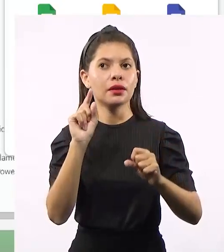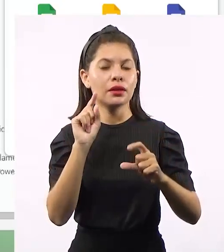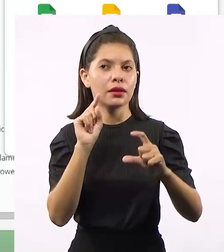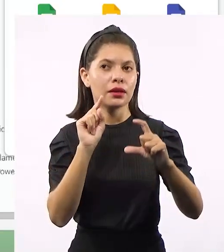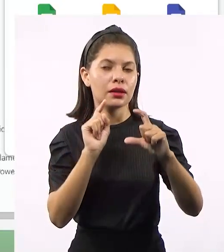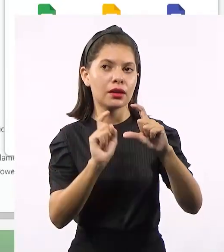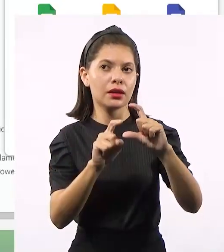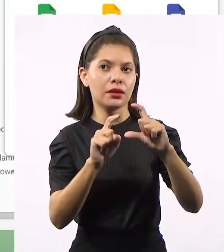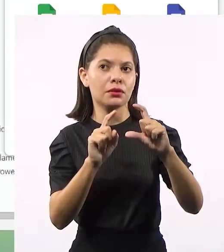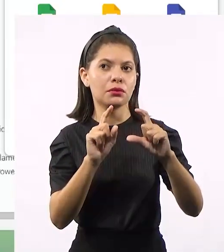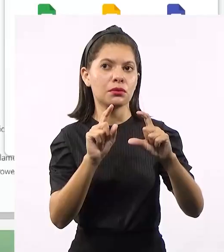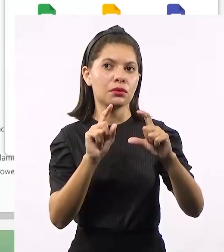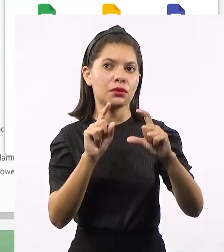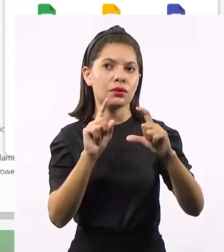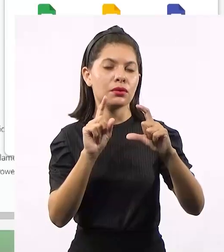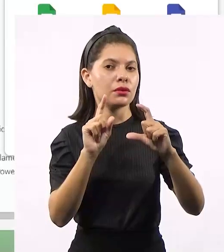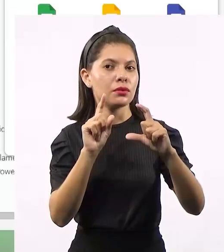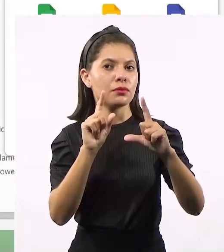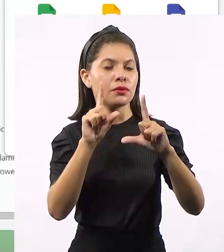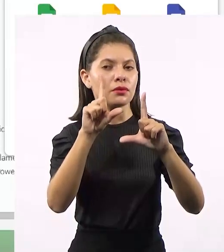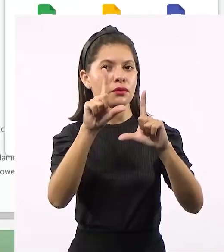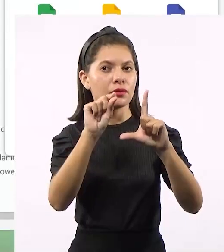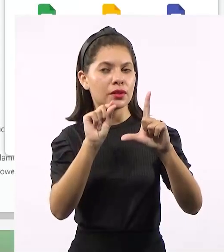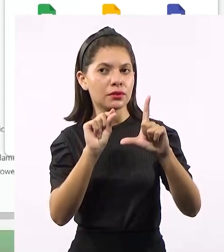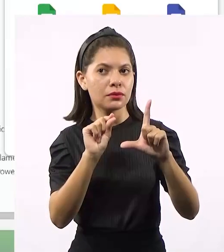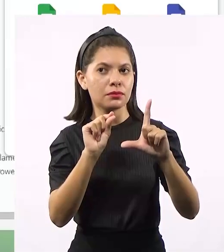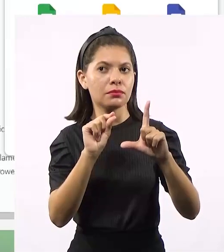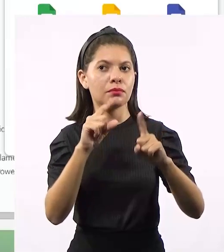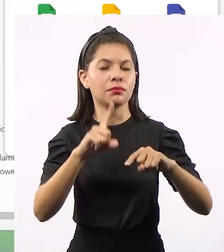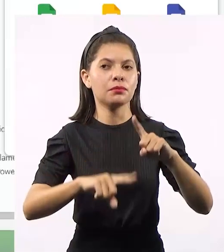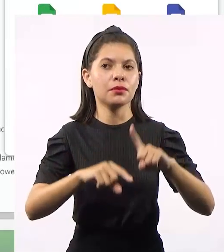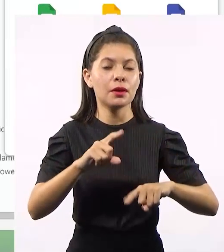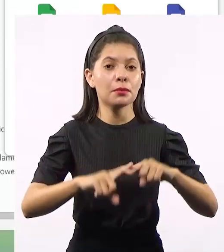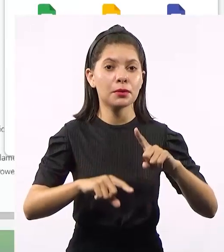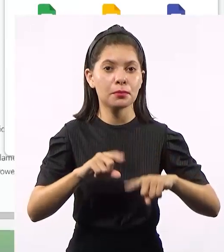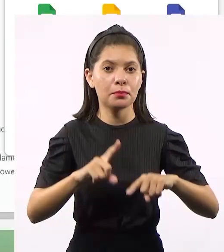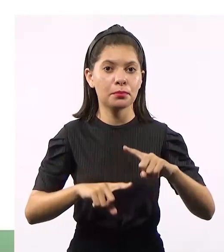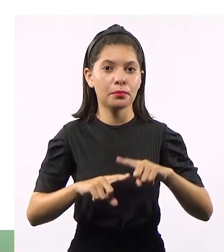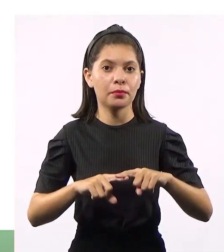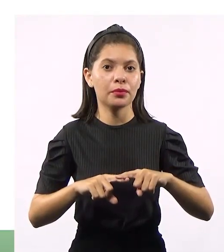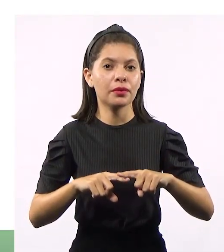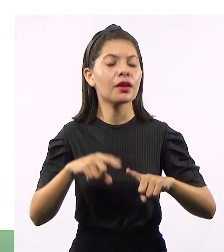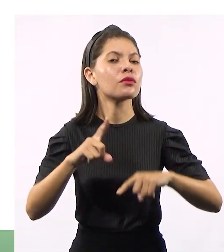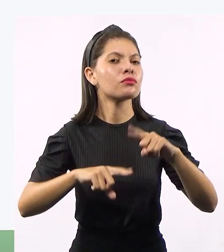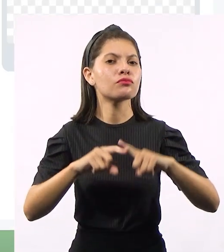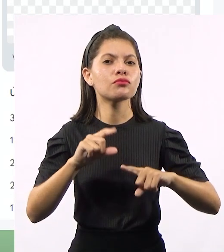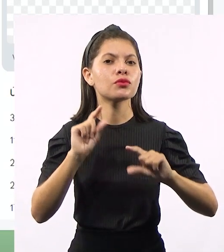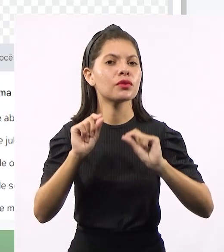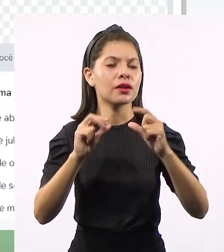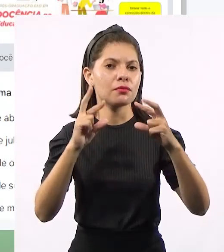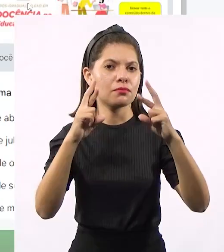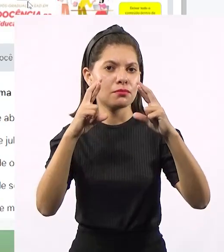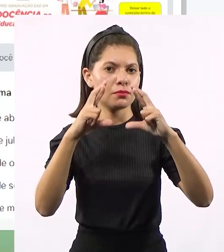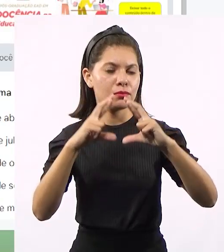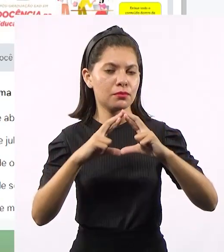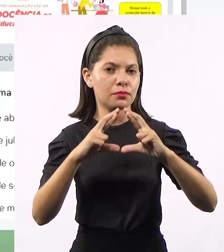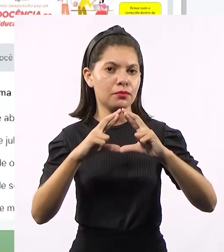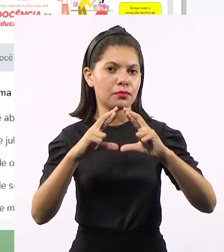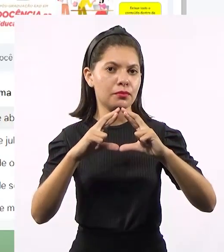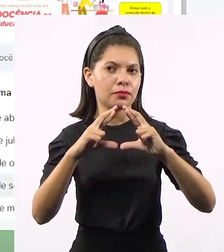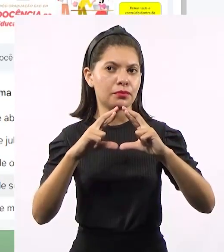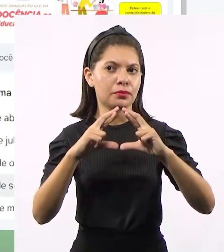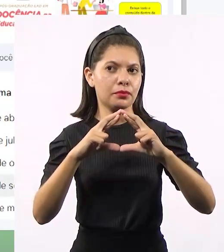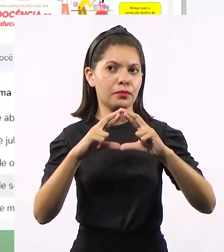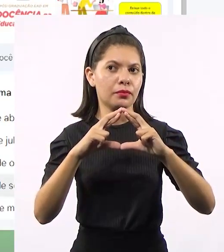a ferramenta que vai permitir a criação de formulários. E essa ferramenta é o Google Drive. Então, selecionando o Google